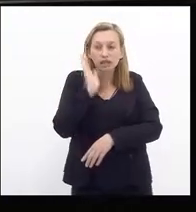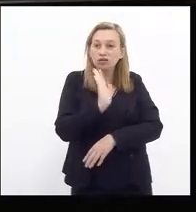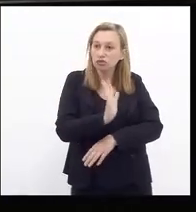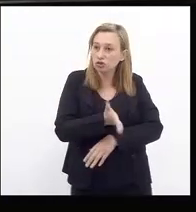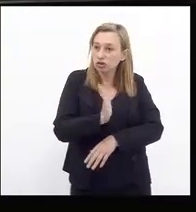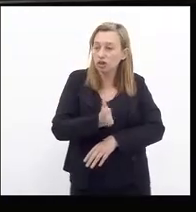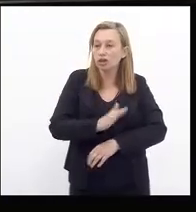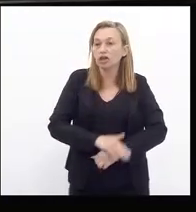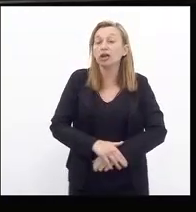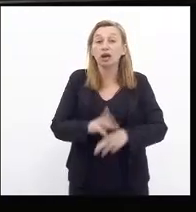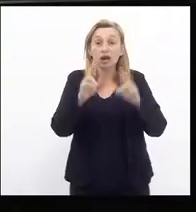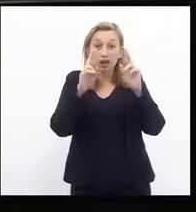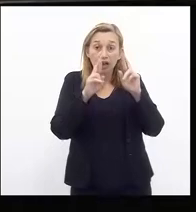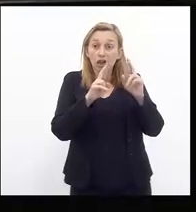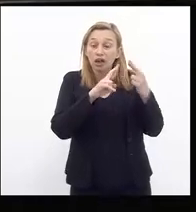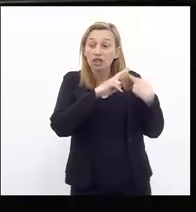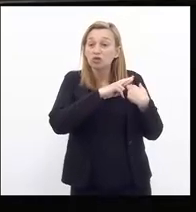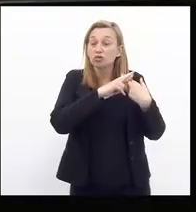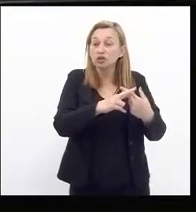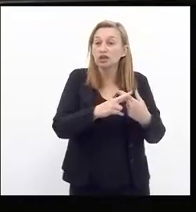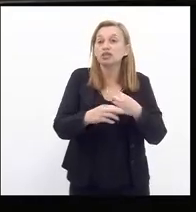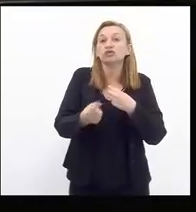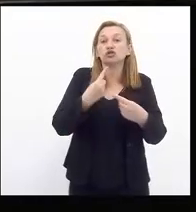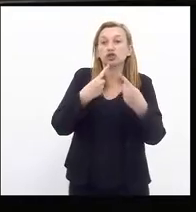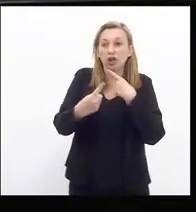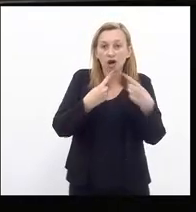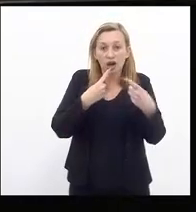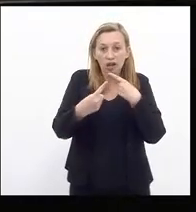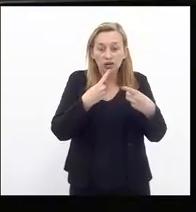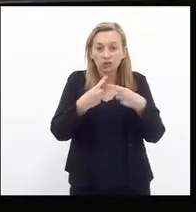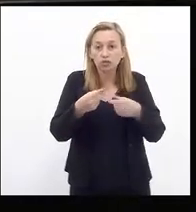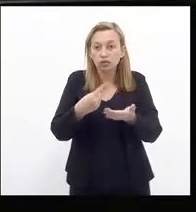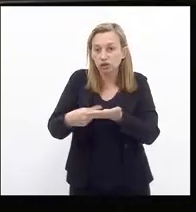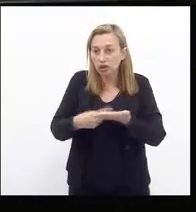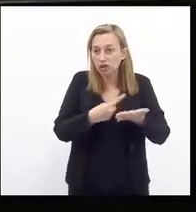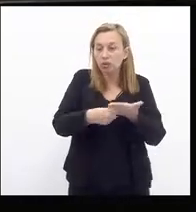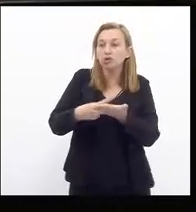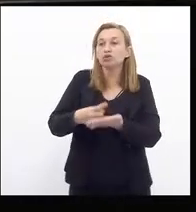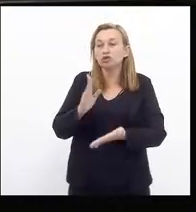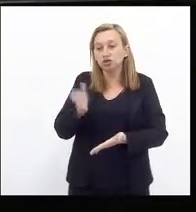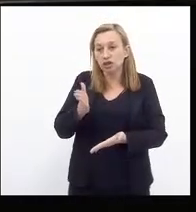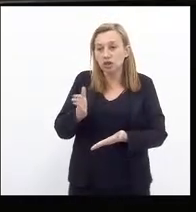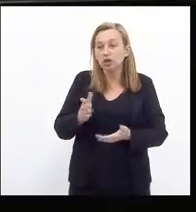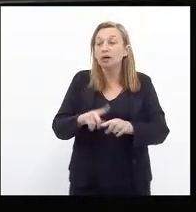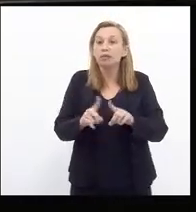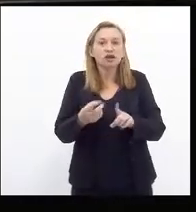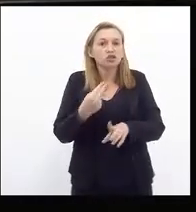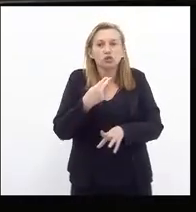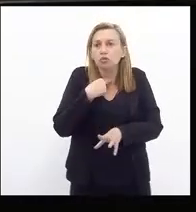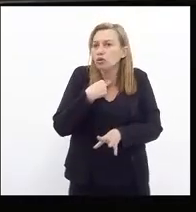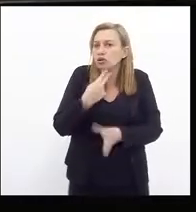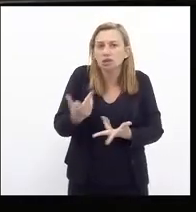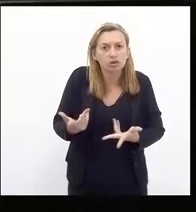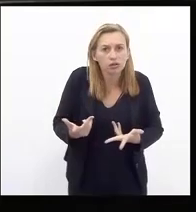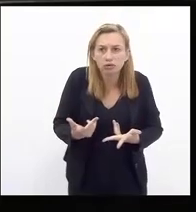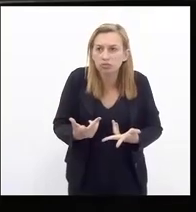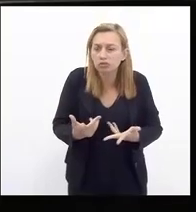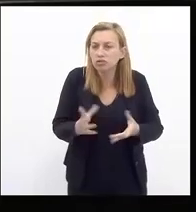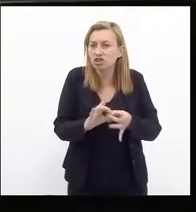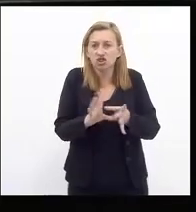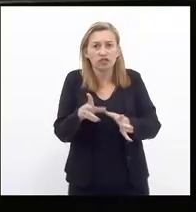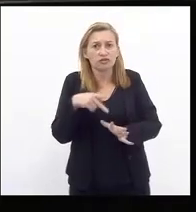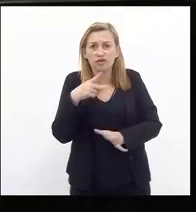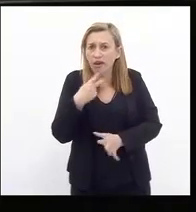da casa a responsabilidade dos diálogos dos acordos aqui firmadas mas não poderíamos deixar de